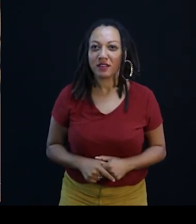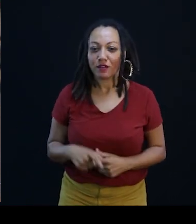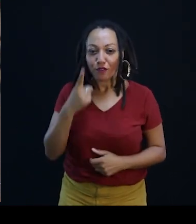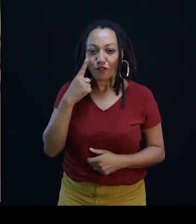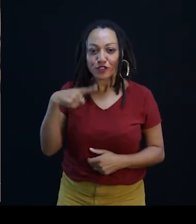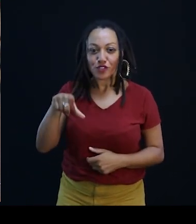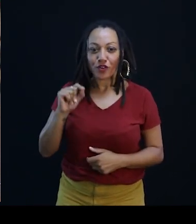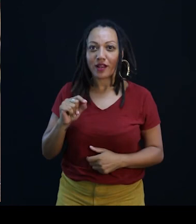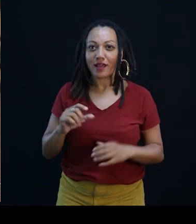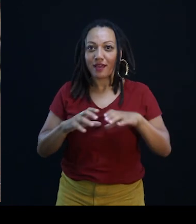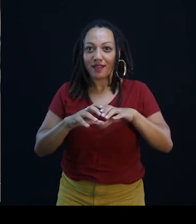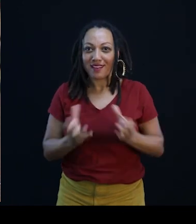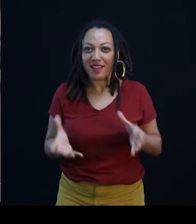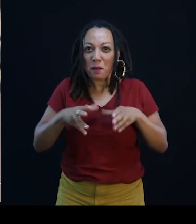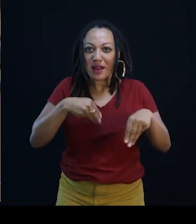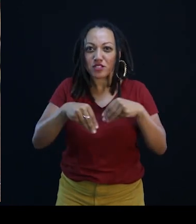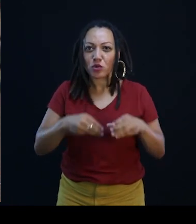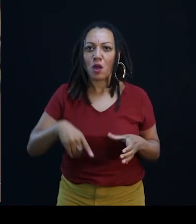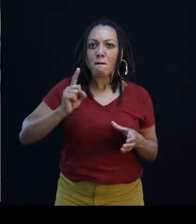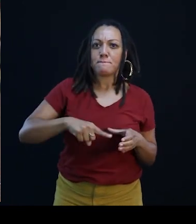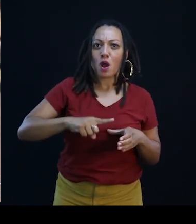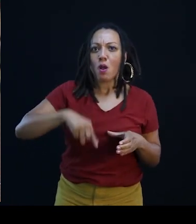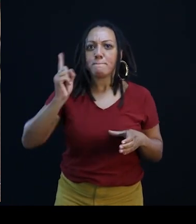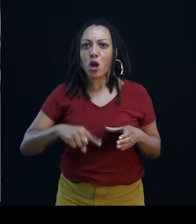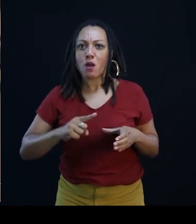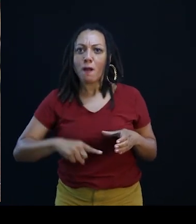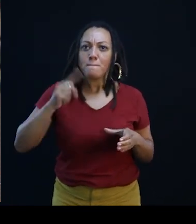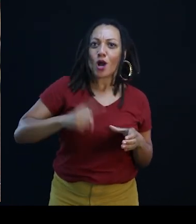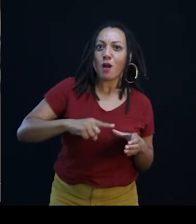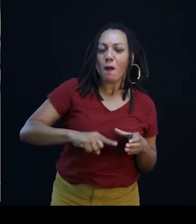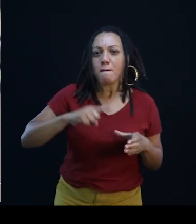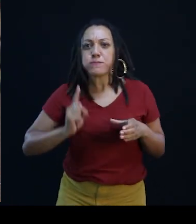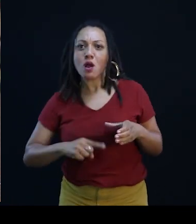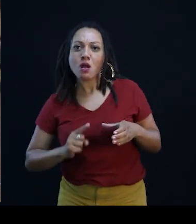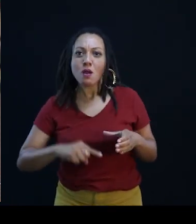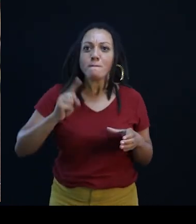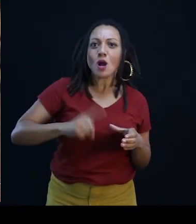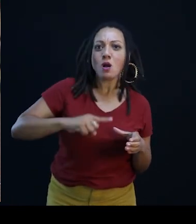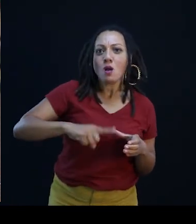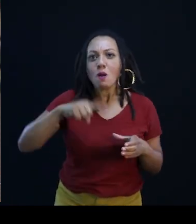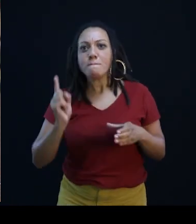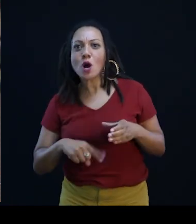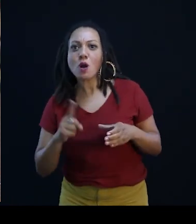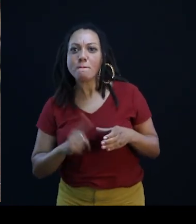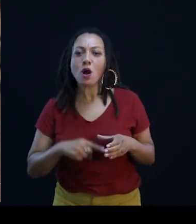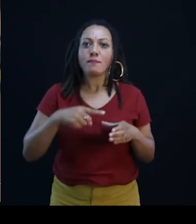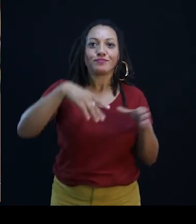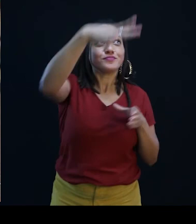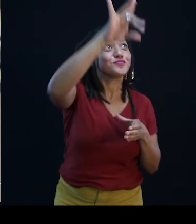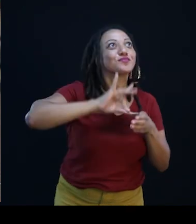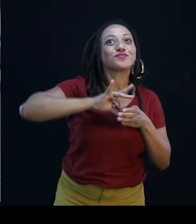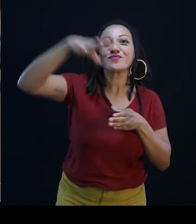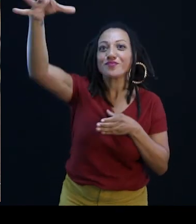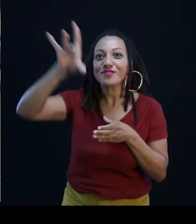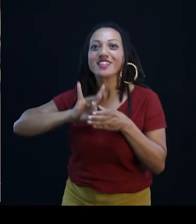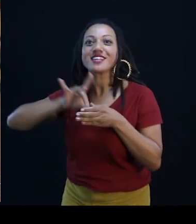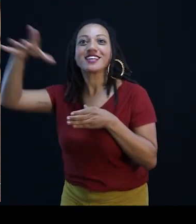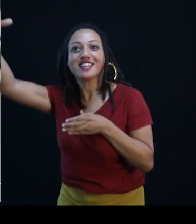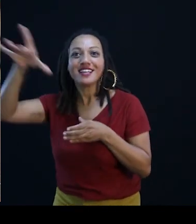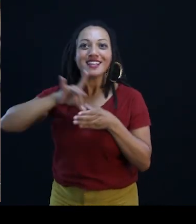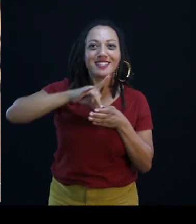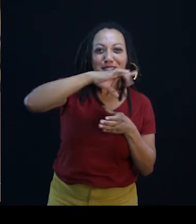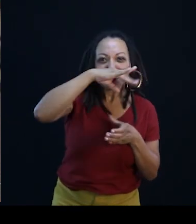aqui? Recolhe, recolhe, lavadeira. Quanto mais recolhe, mais cheira. Recolhe,